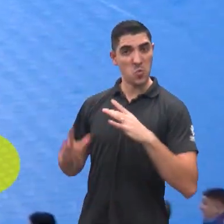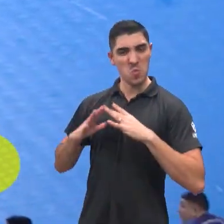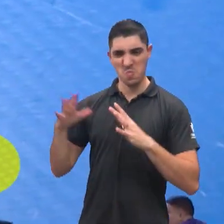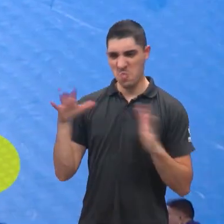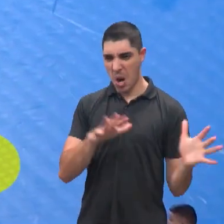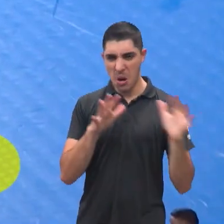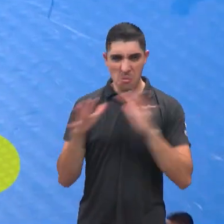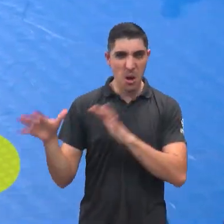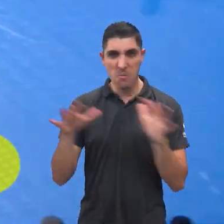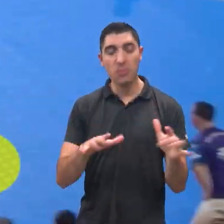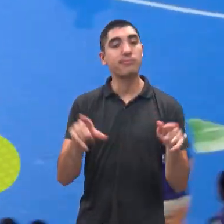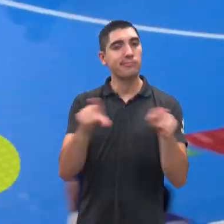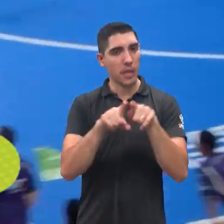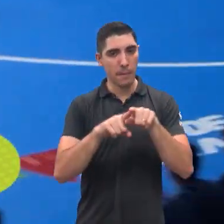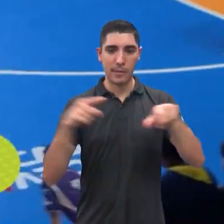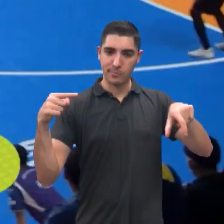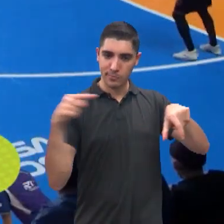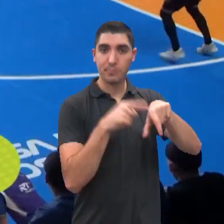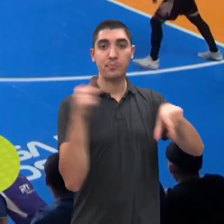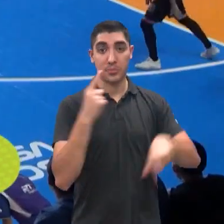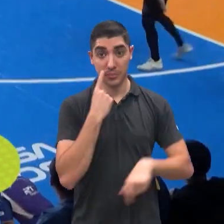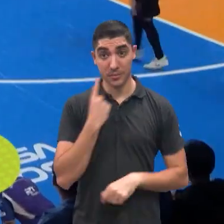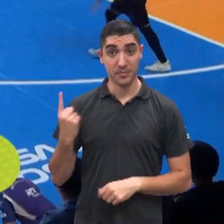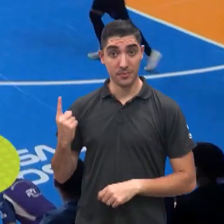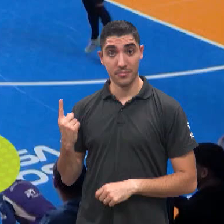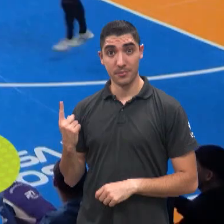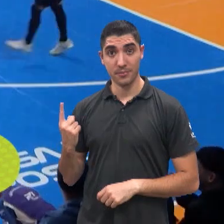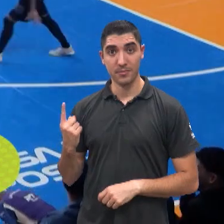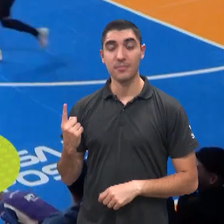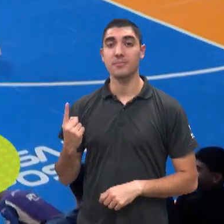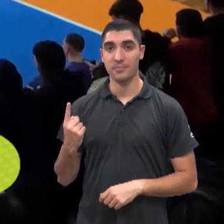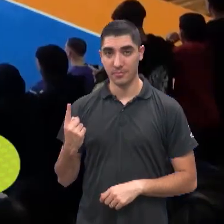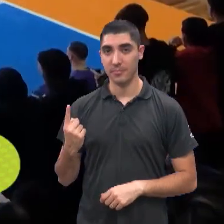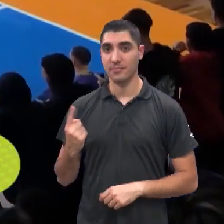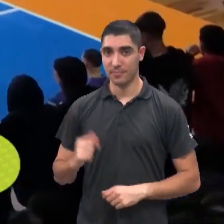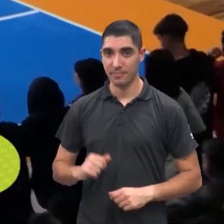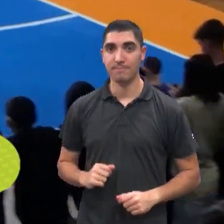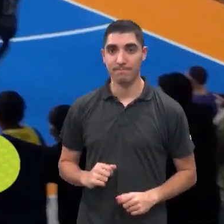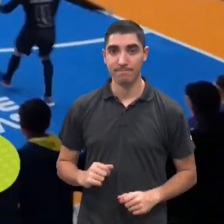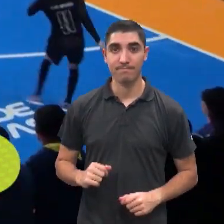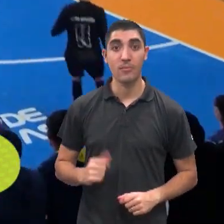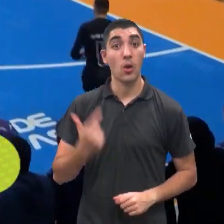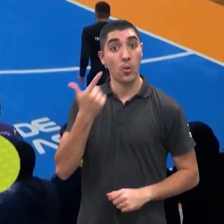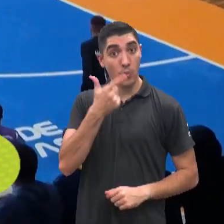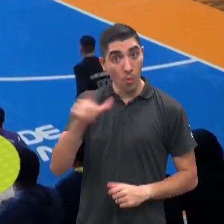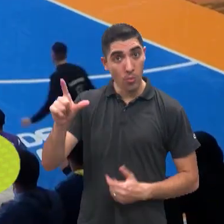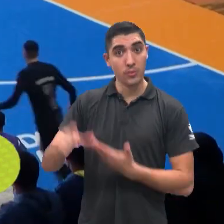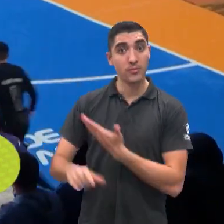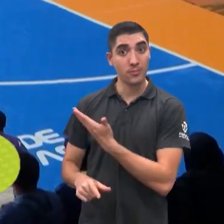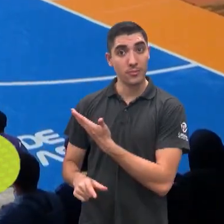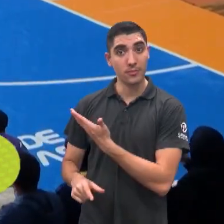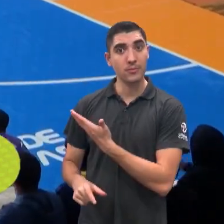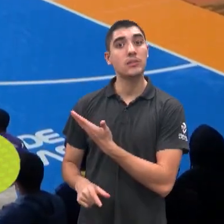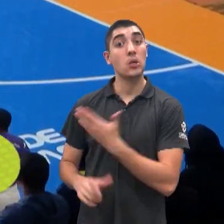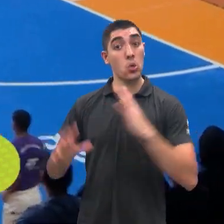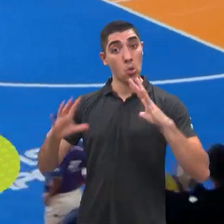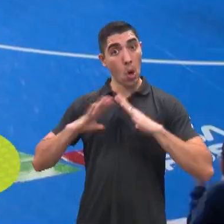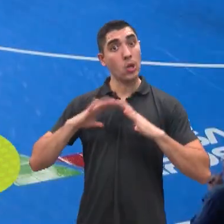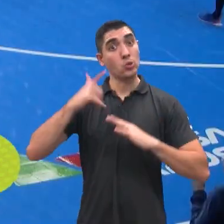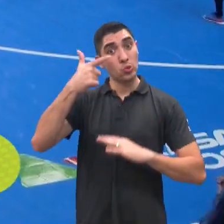O travessão também livrou os joseenses de levar o primeiro gol. Outro ataque e mais uma defesa de